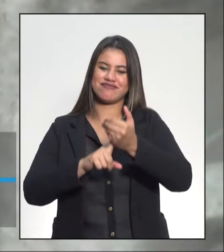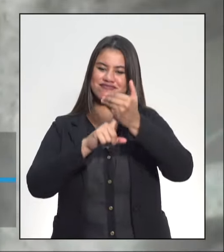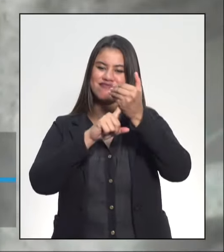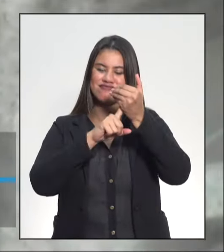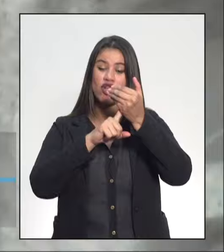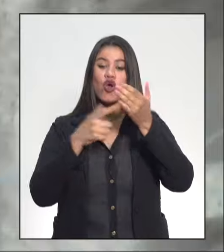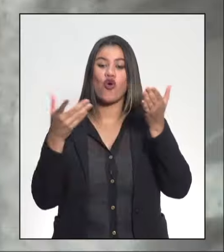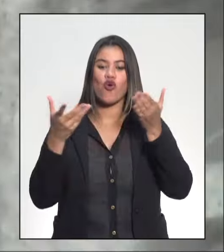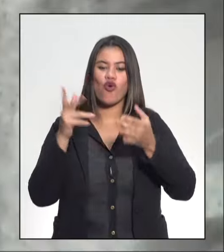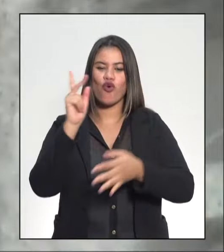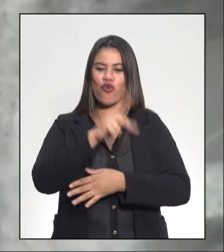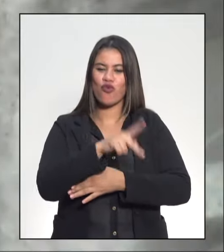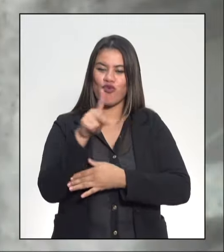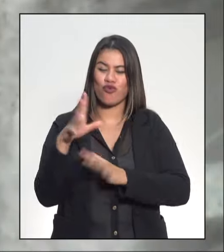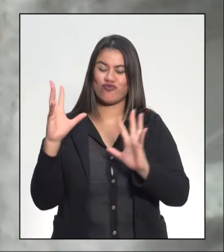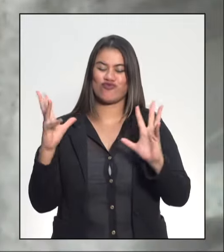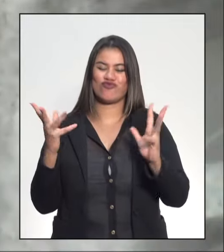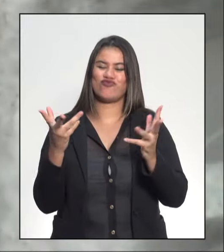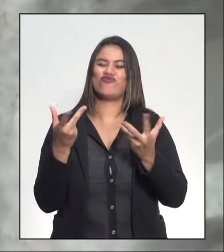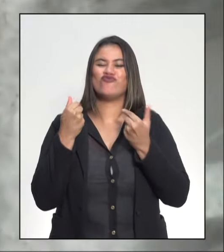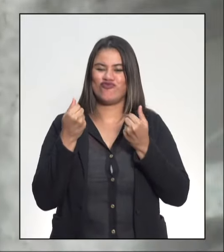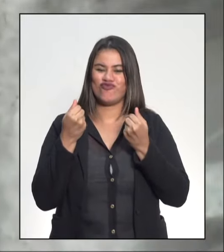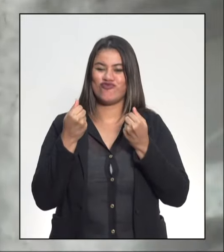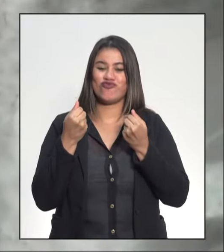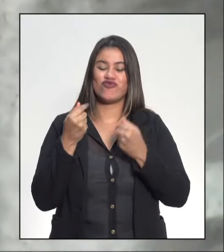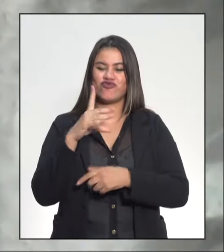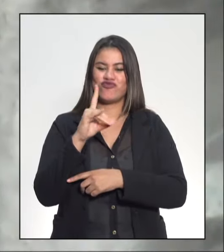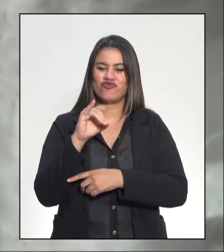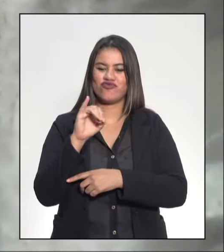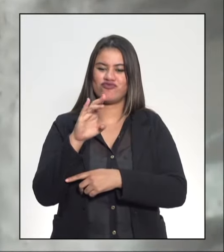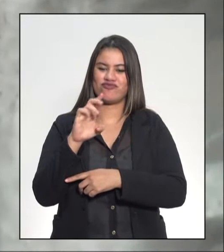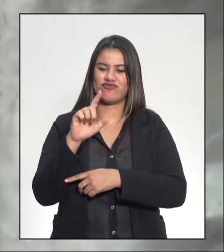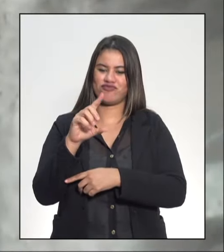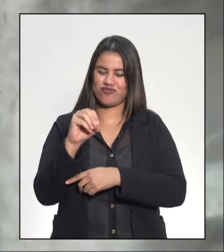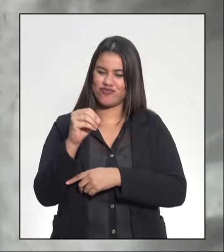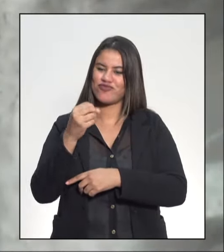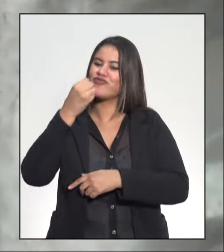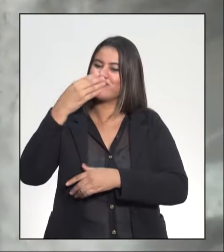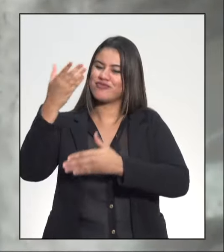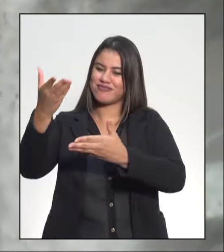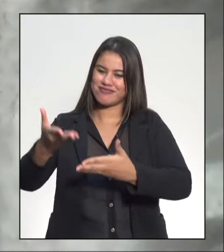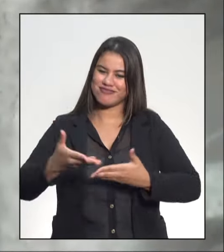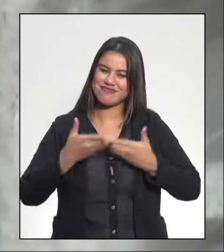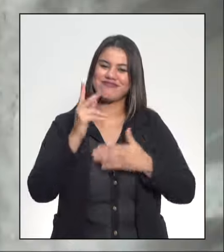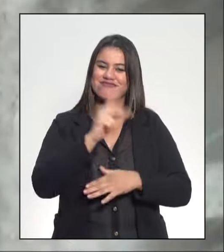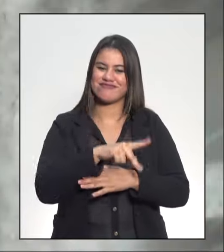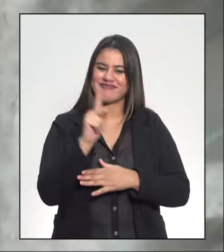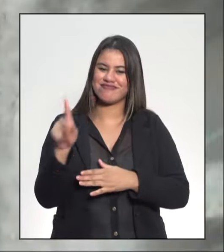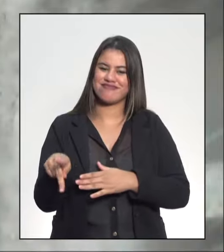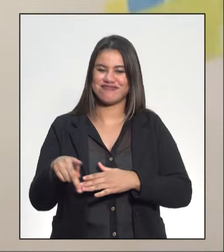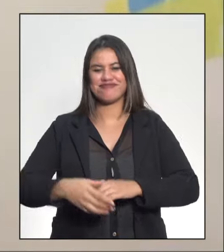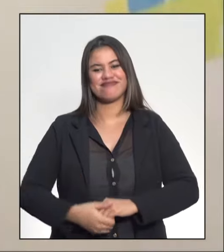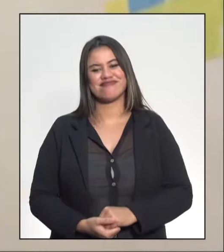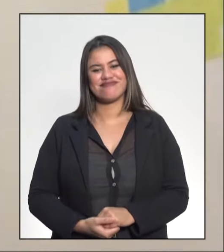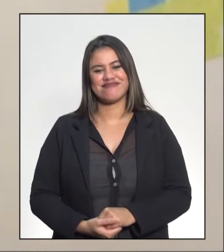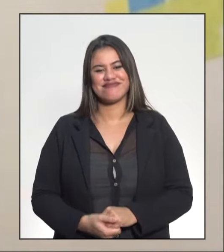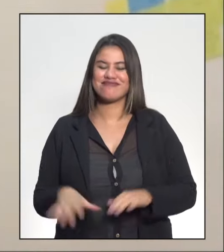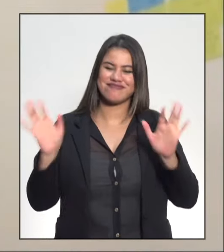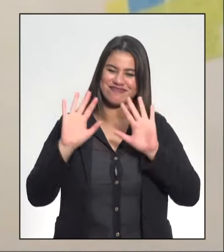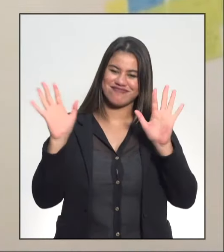gente tem um professor maravilhoso, o professor Diego. Seja bem-vindo, professor Diego. Obrigado. Olá,